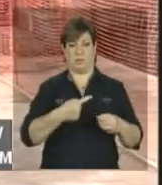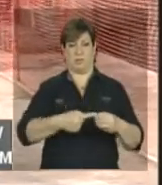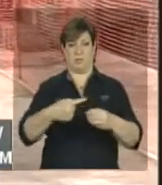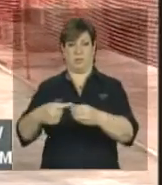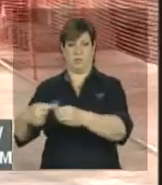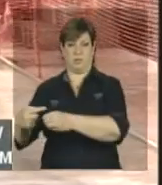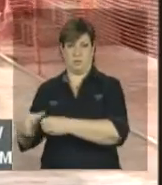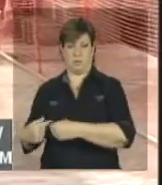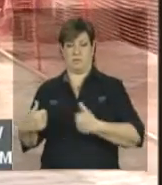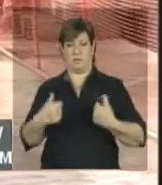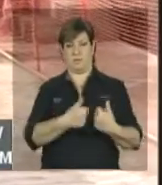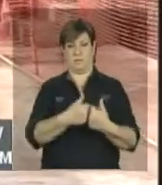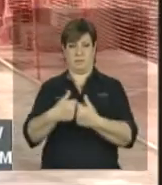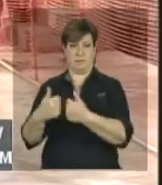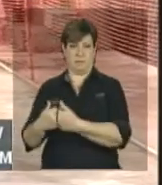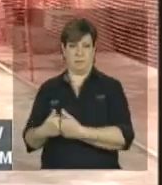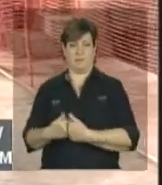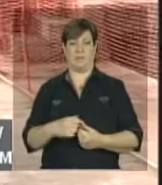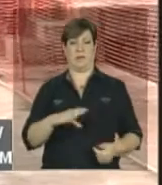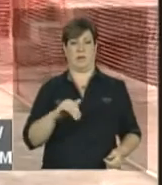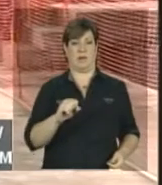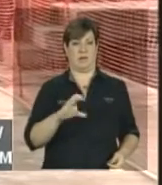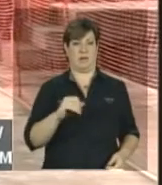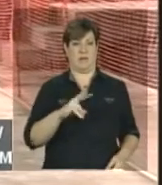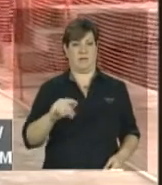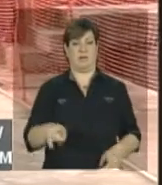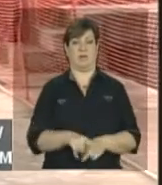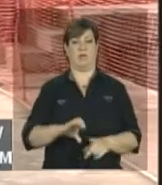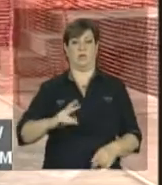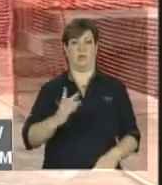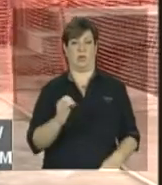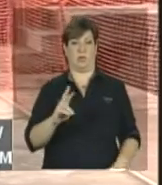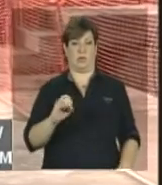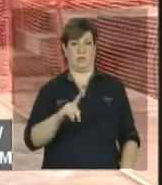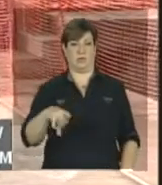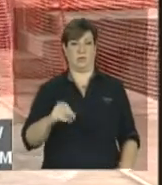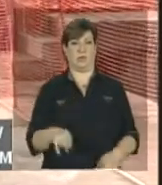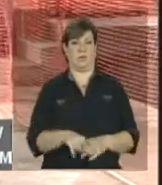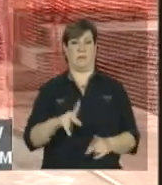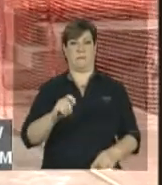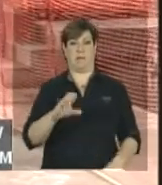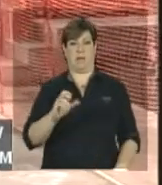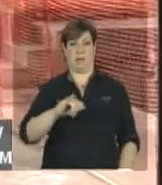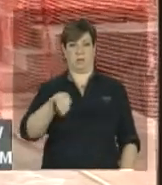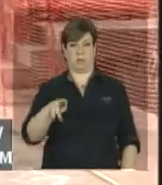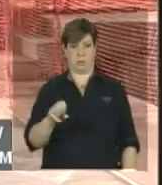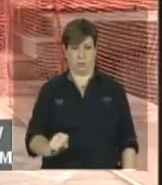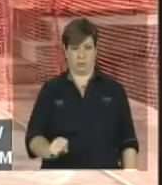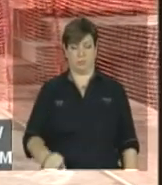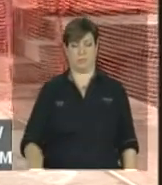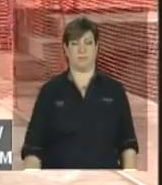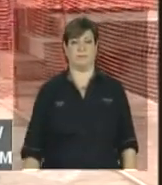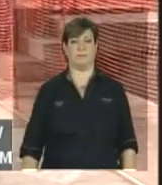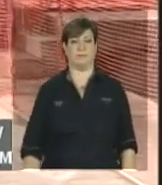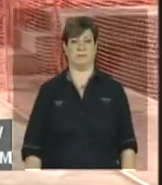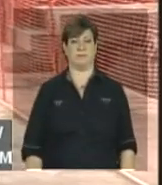Nova, Ocara, Cascavel, Chorozinho e Pacajus.